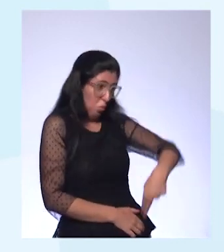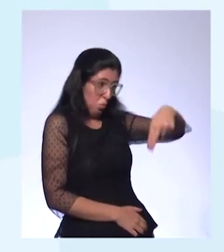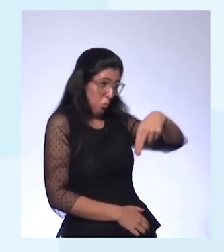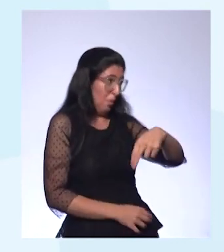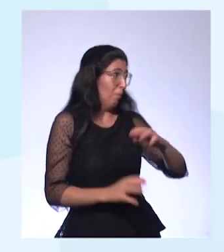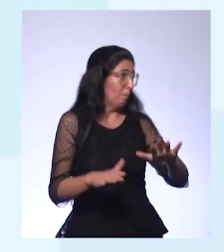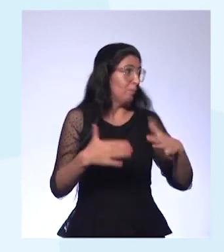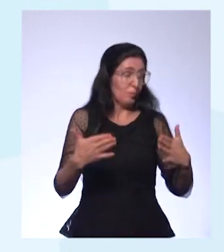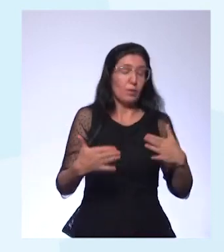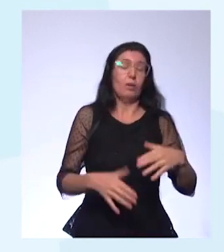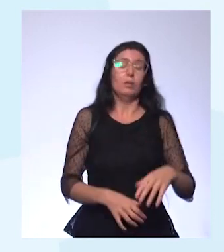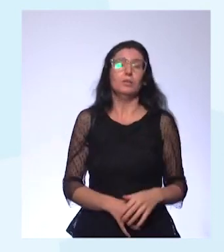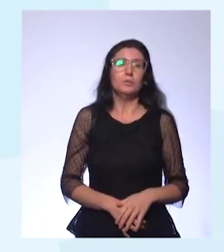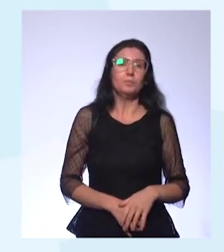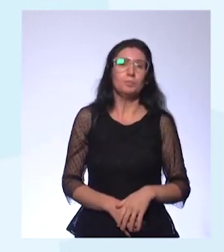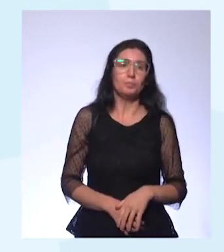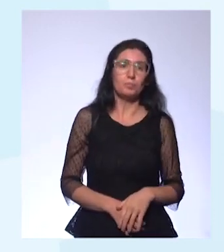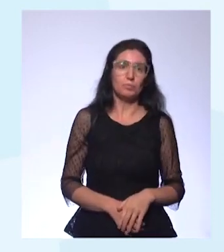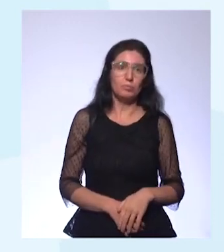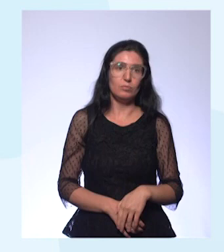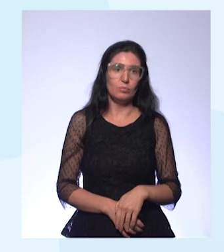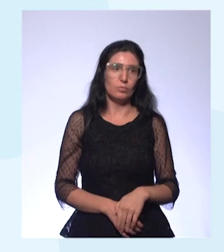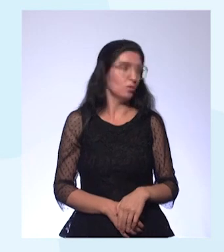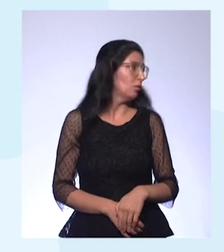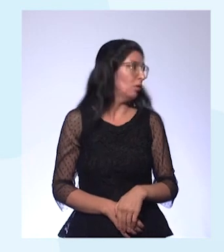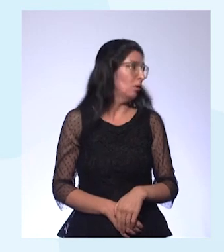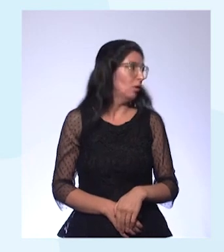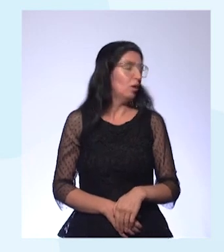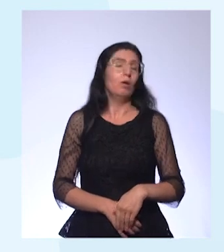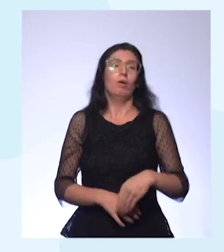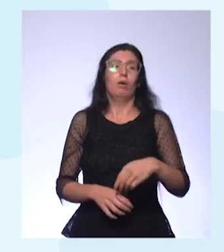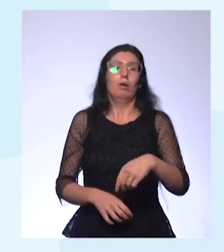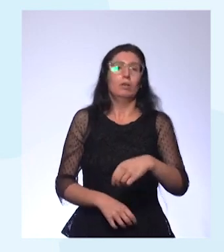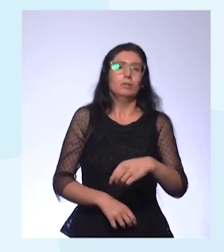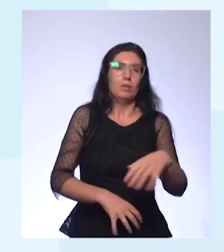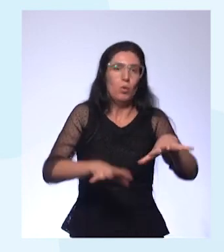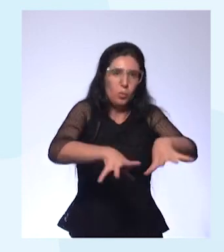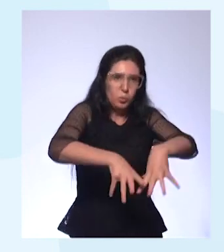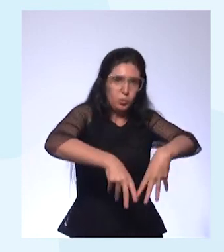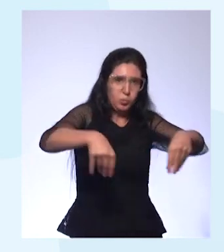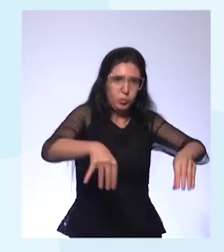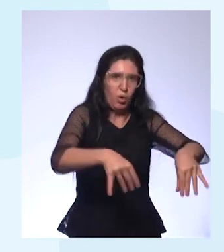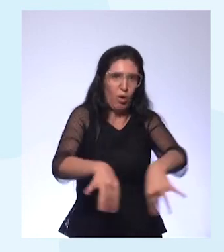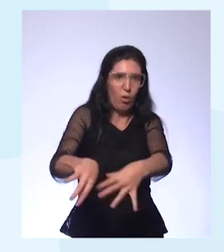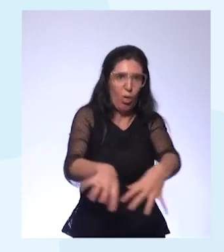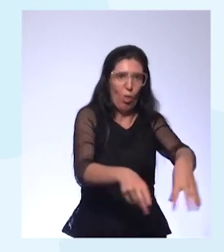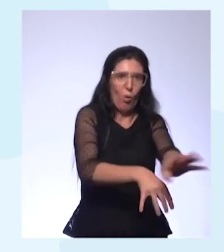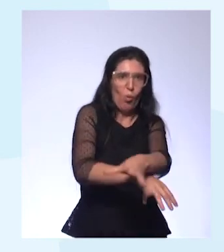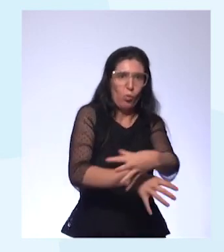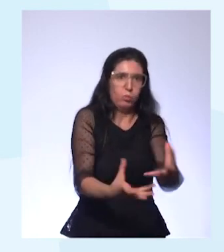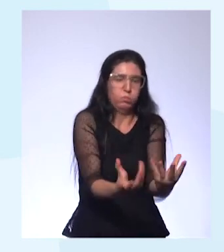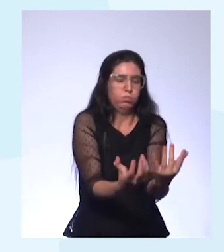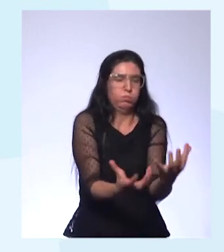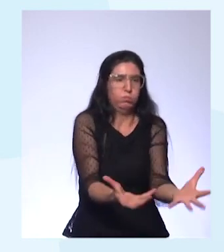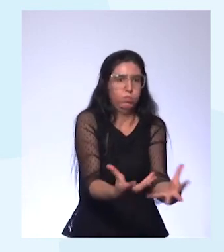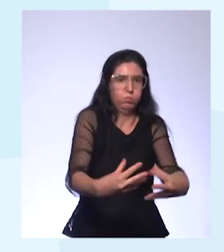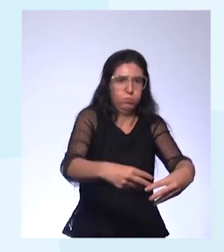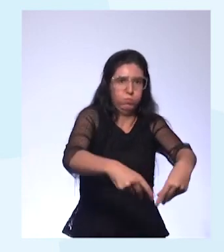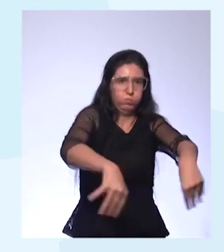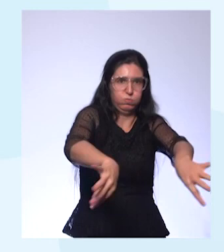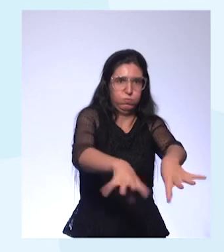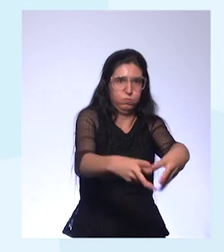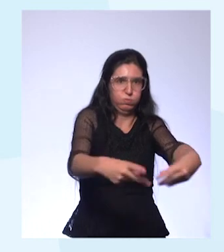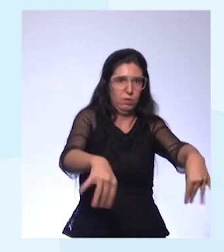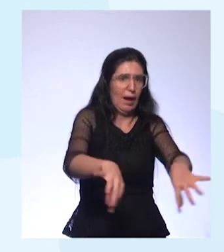né? E os líquens, né, que são associação aí de fungos e algas. No caso aqui do Alasca, ele mostra até uma vegetação